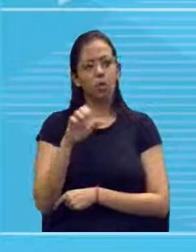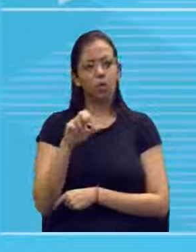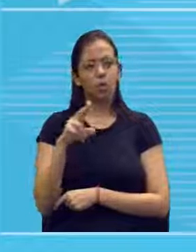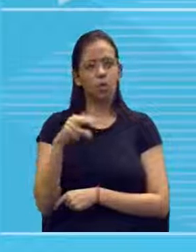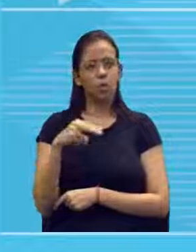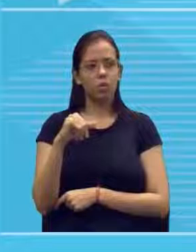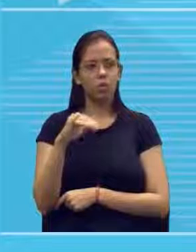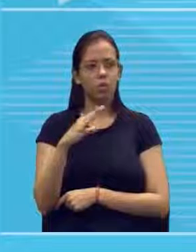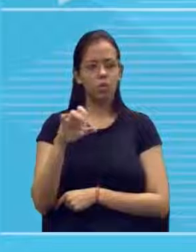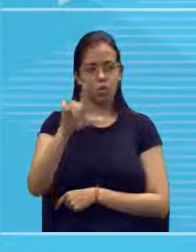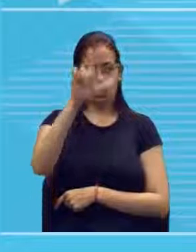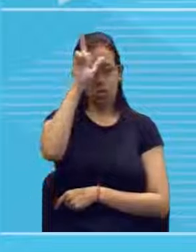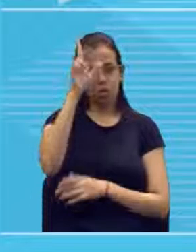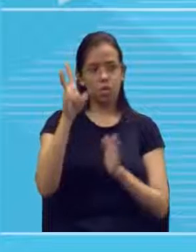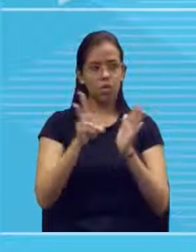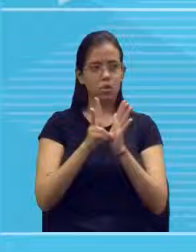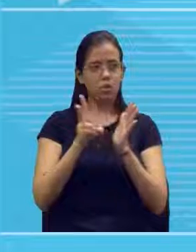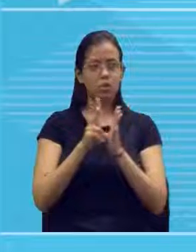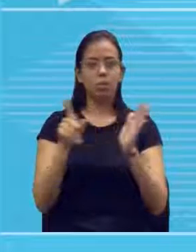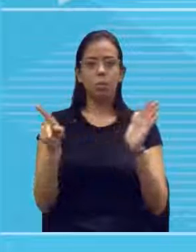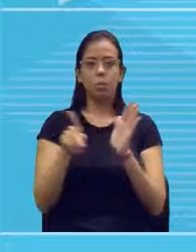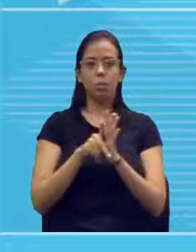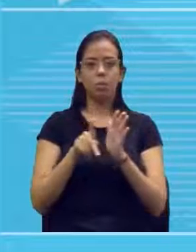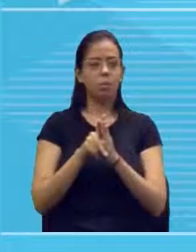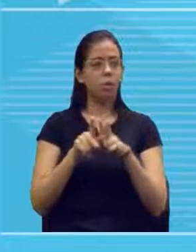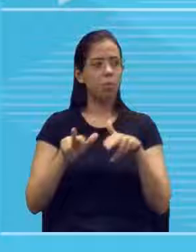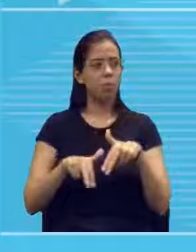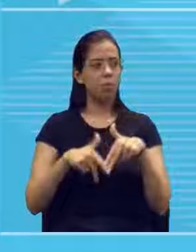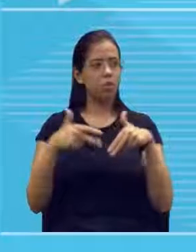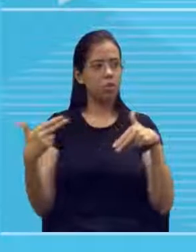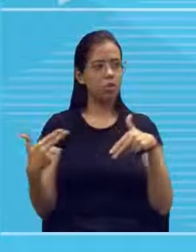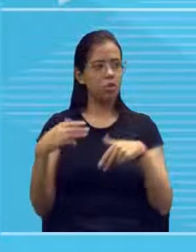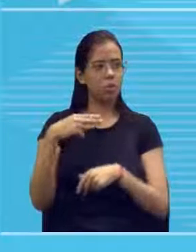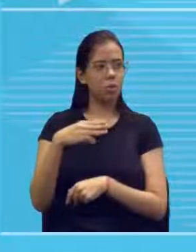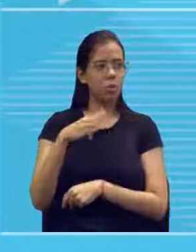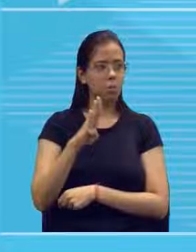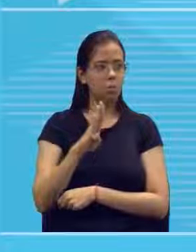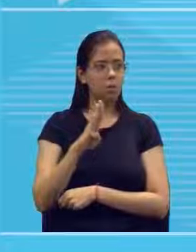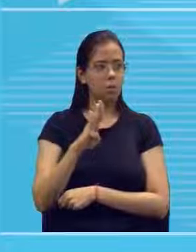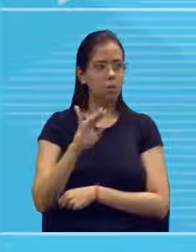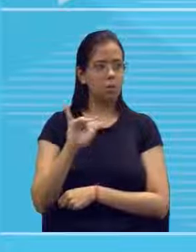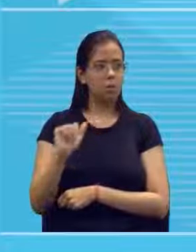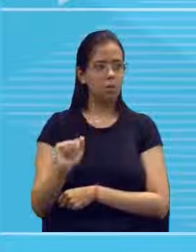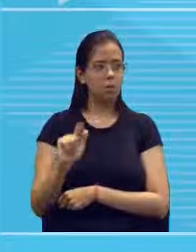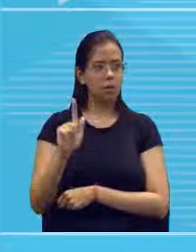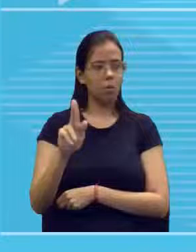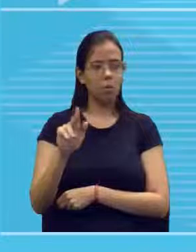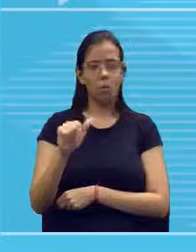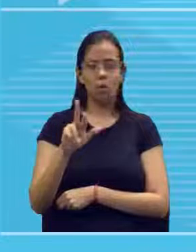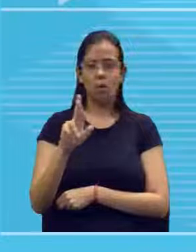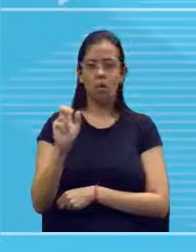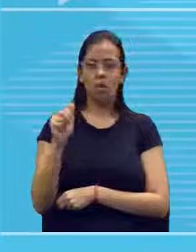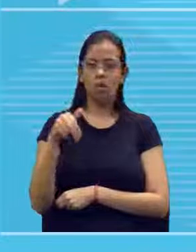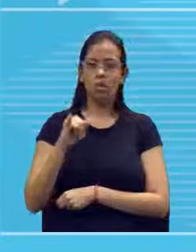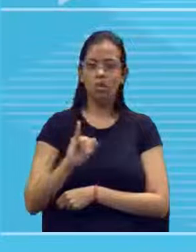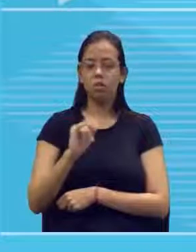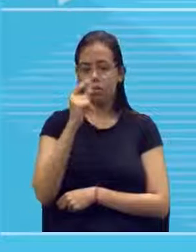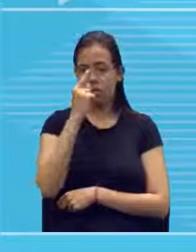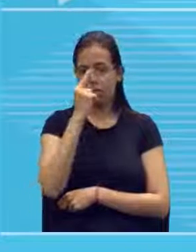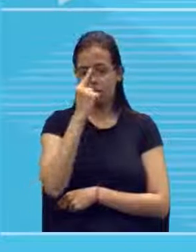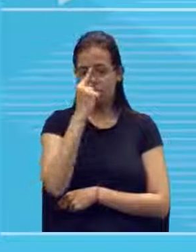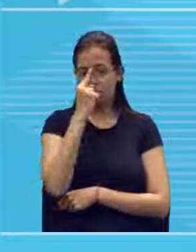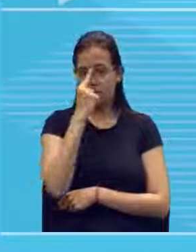Antunes Líder indígena da etnia UnB a Guarani não é bem interessante como os nossos